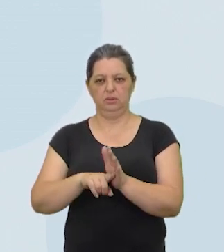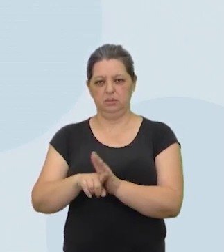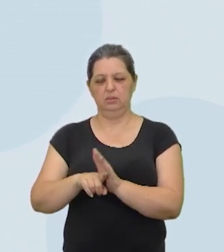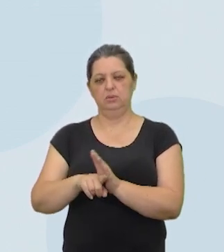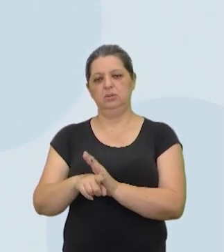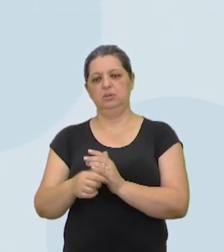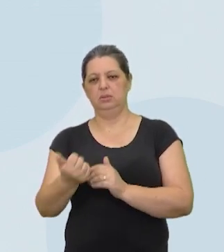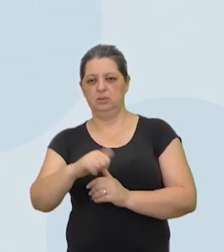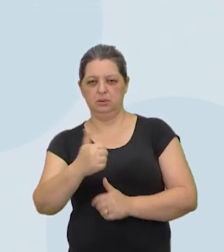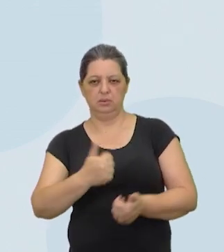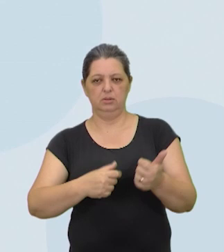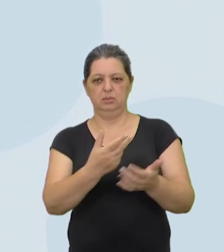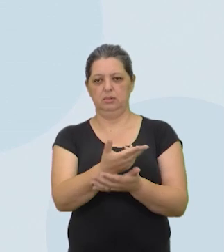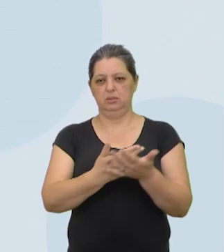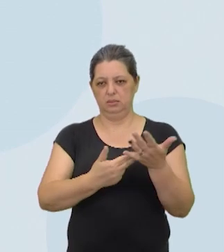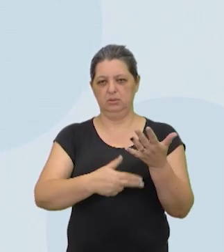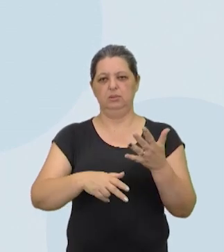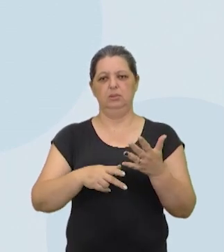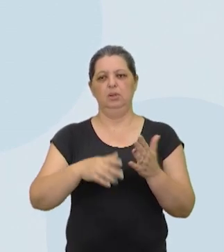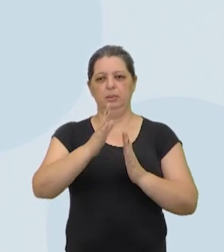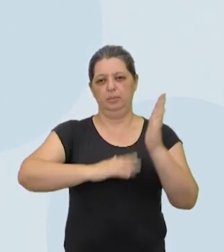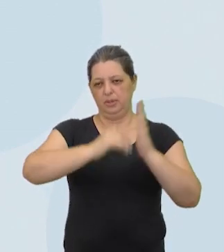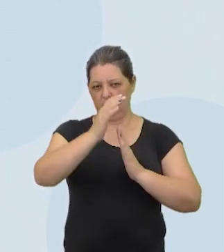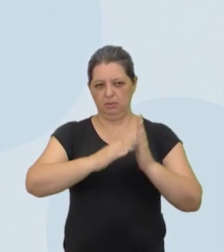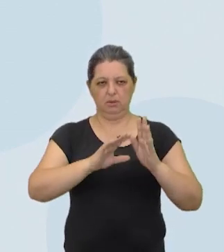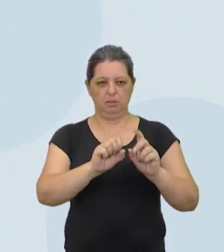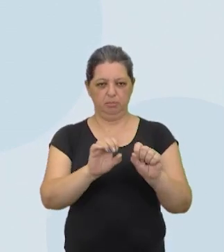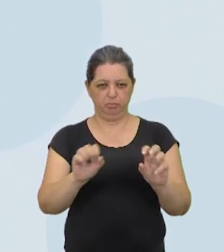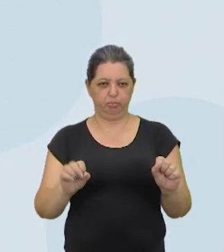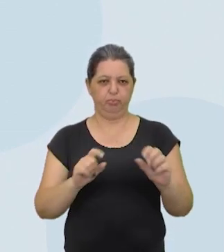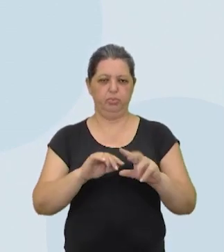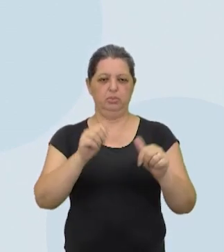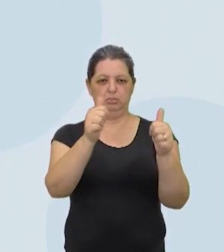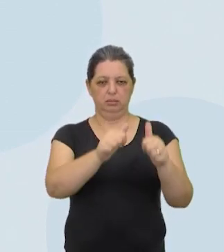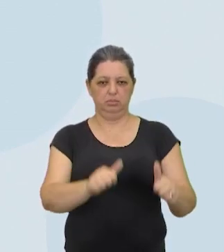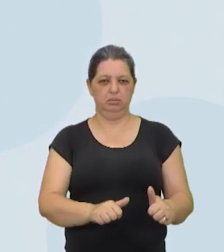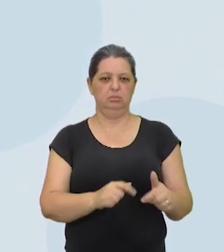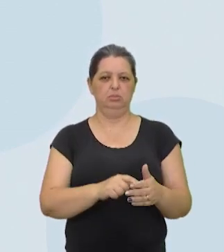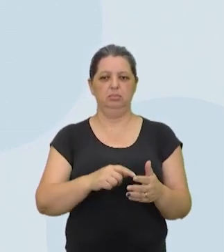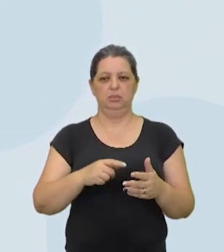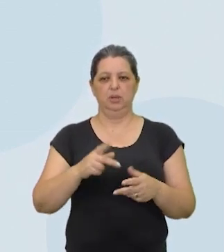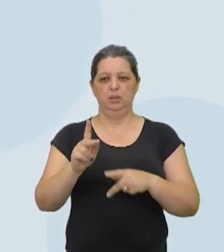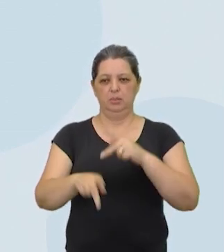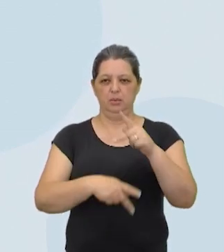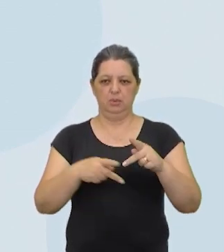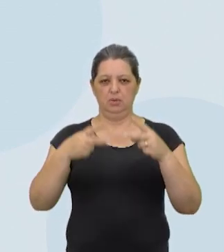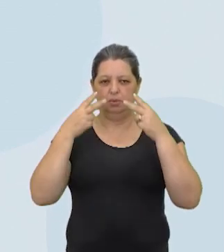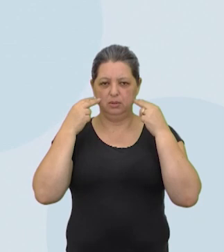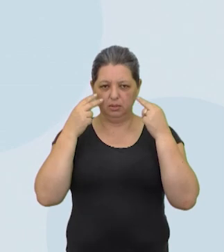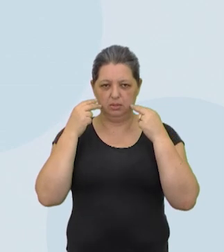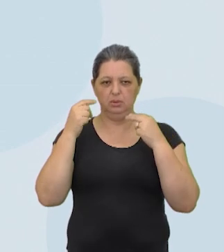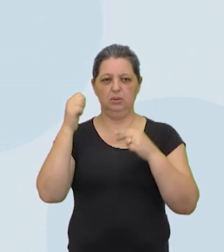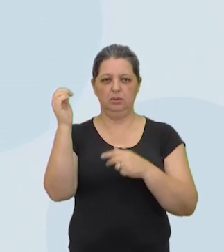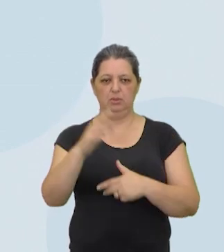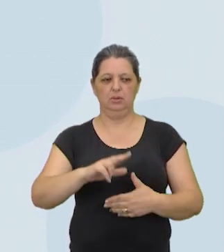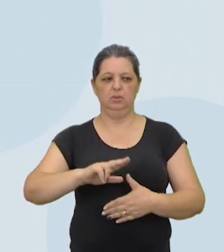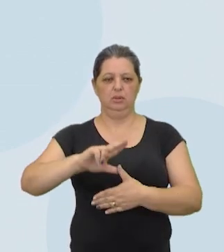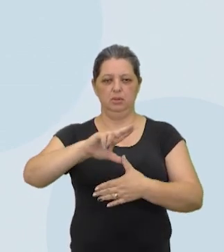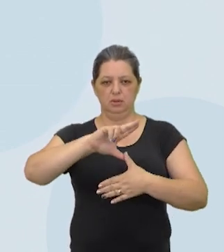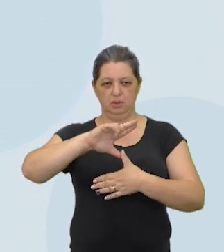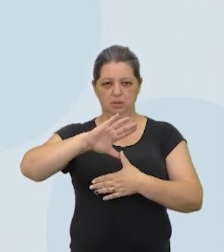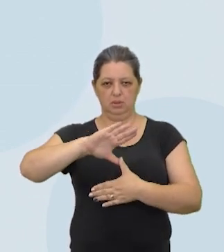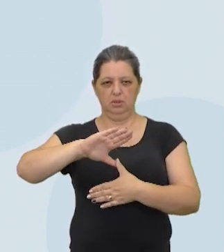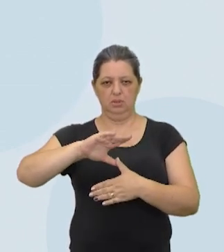analisar desenhos, pintura, modelagem, escultura e outras modalidades produzidas por culturas indígenas, brasileiras e latino-americanas e africanas